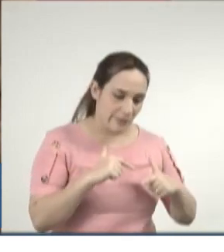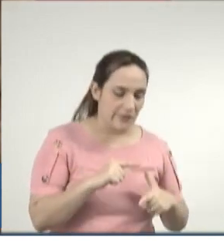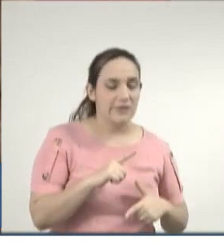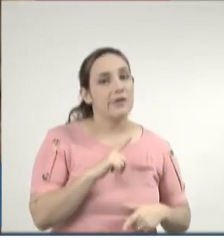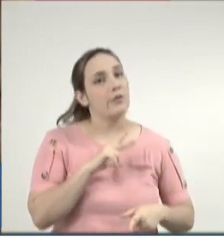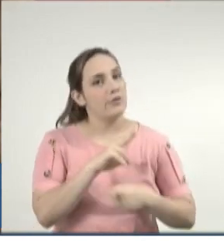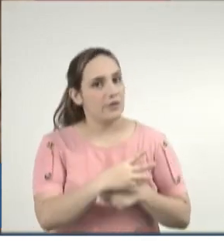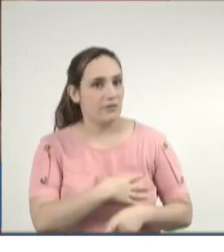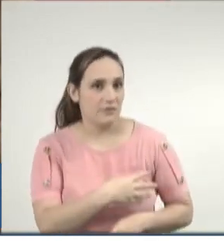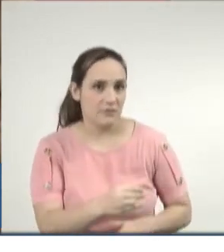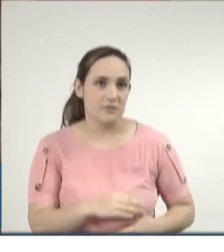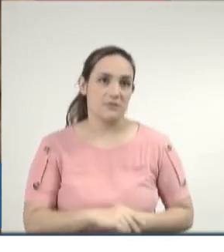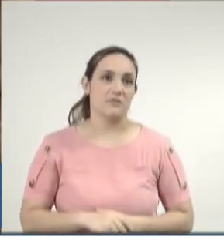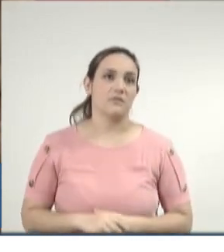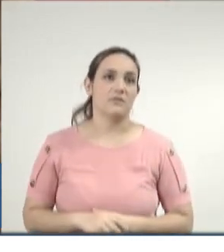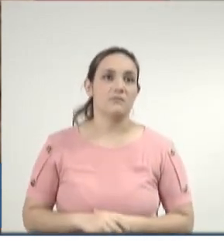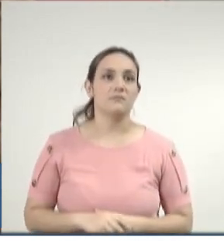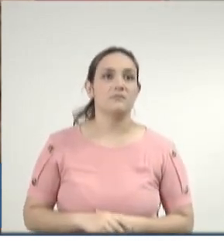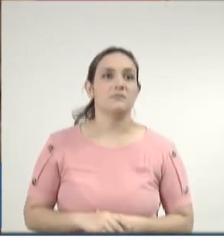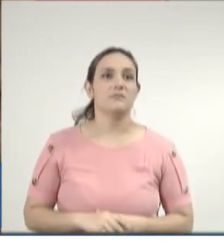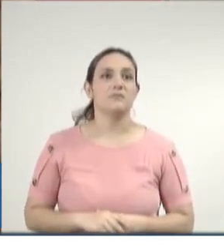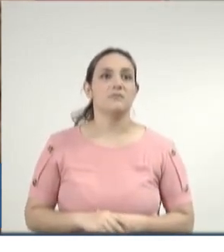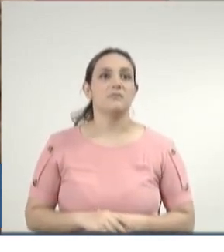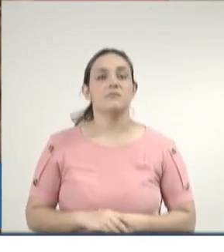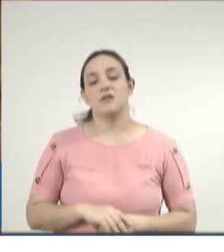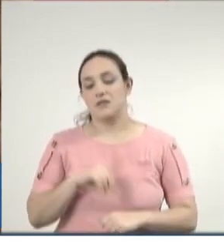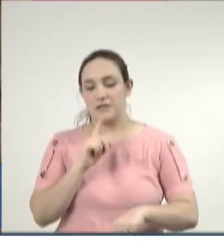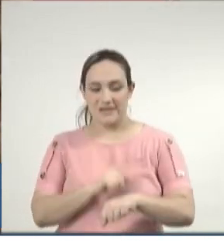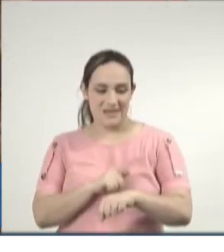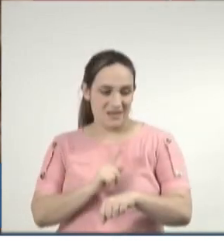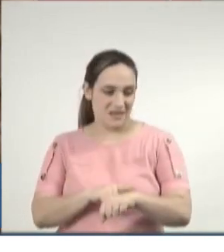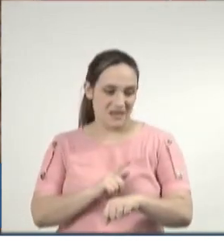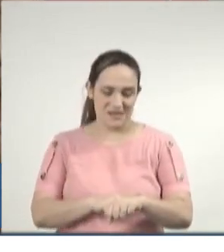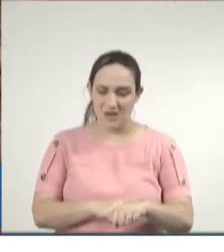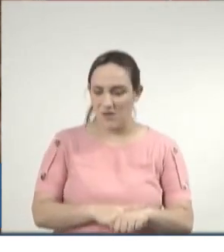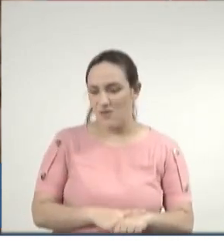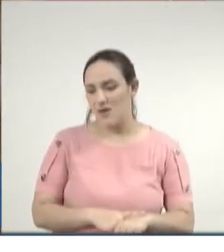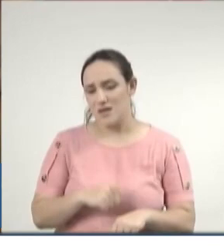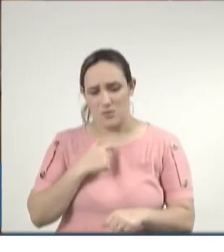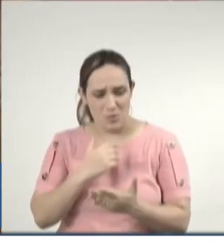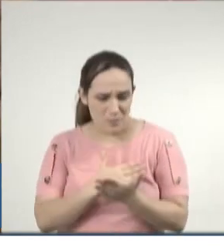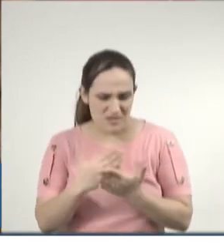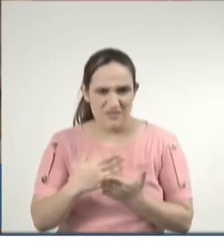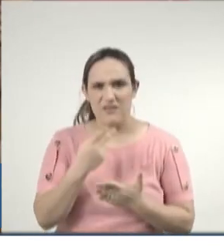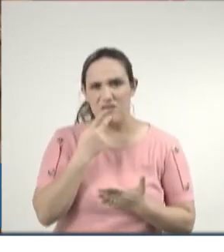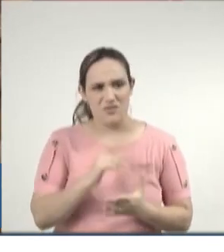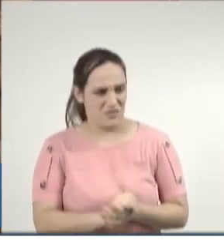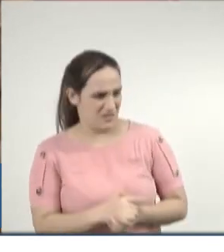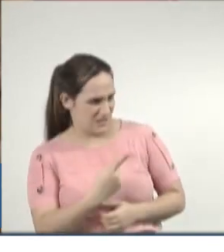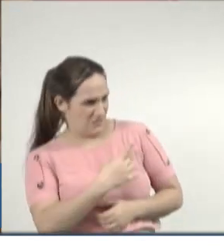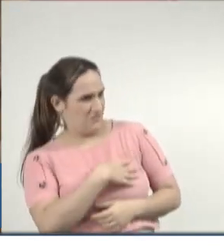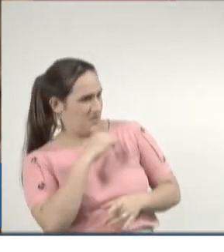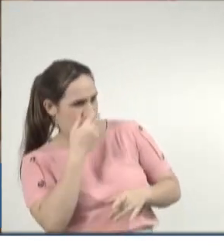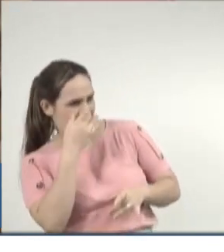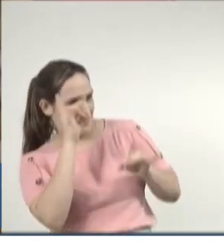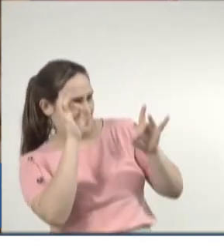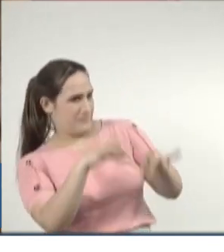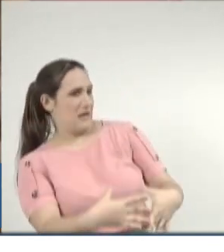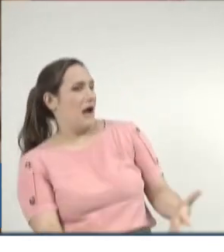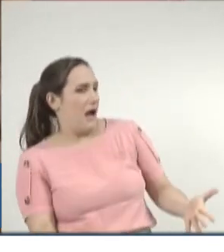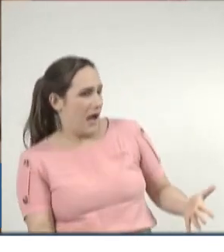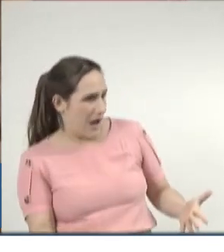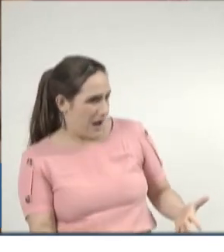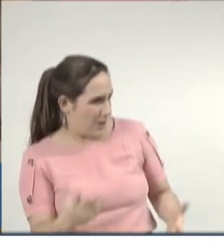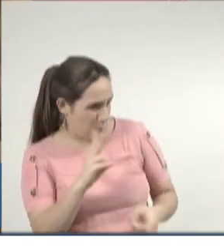Quando eu comecei, falava assim para mim, agora só pensa em política. Só pensa nisso daí, abandonou a casa, pensa... Os filhos dela estão tudo jogados. E